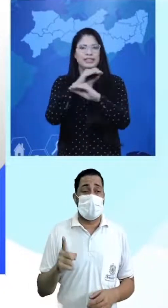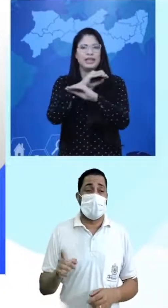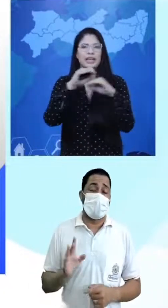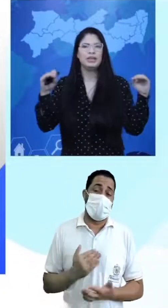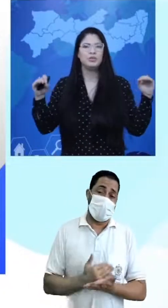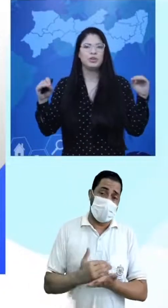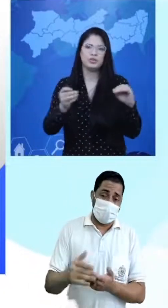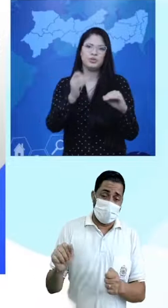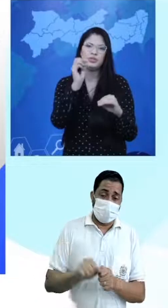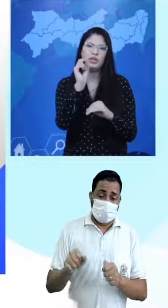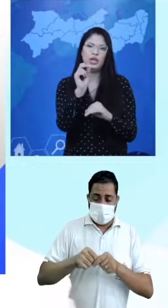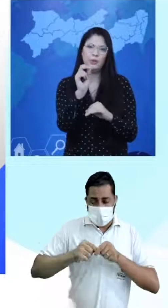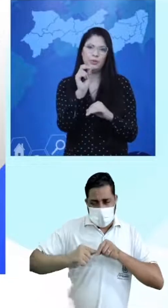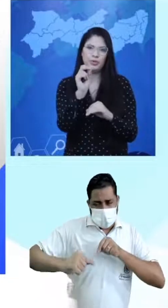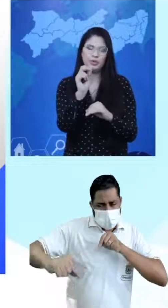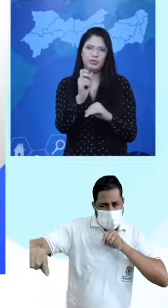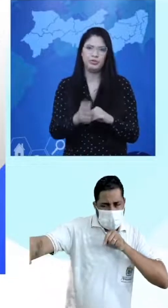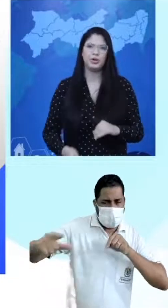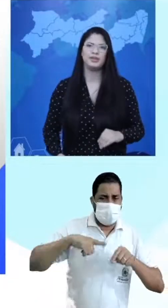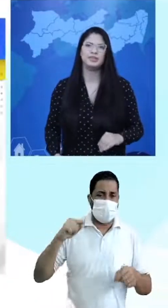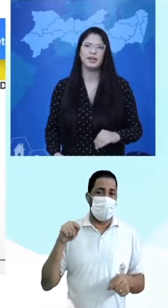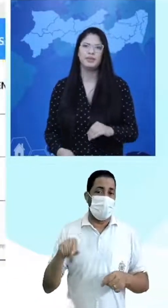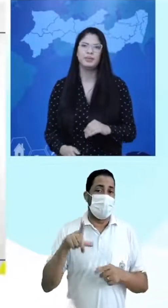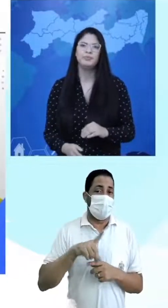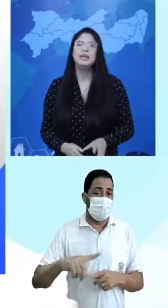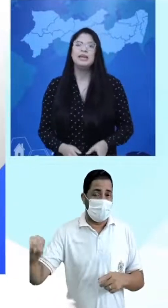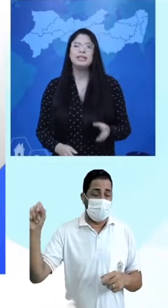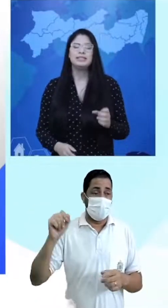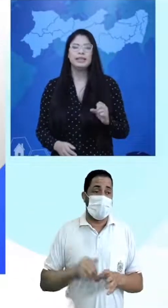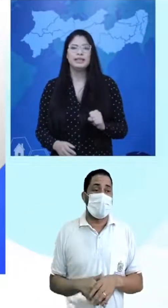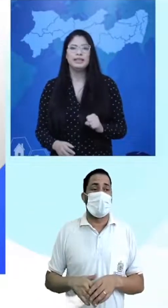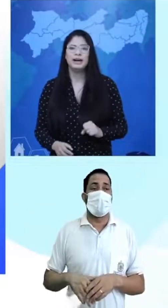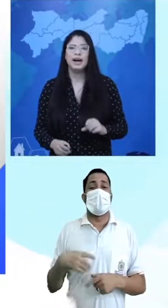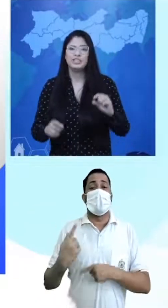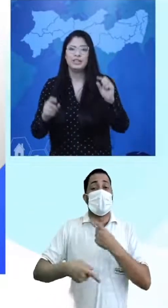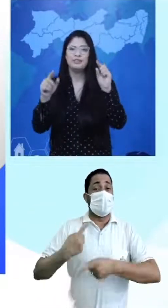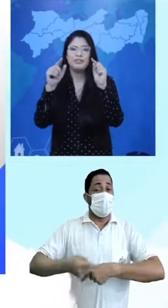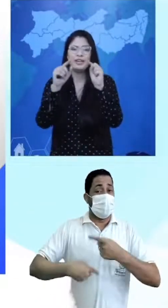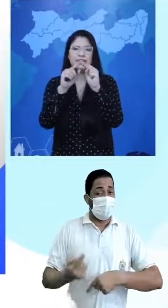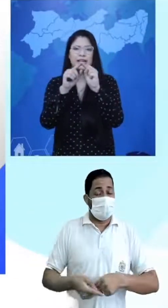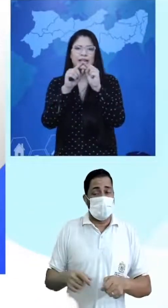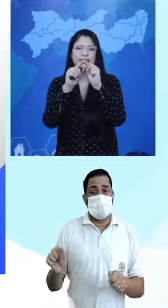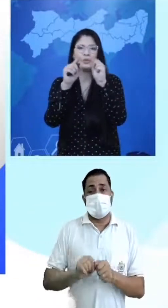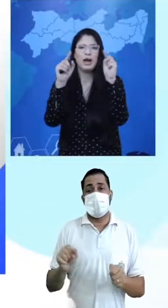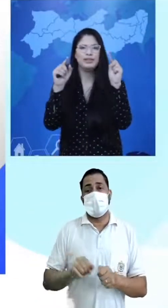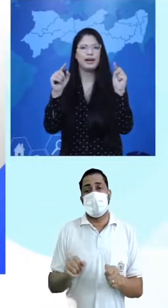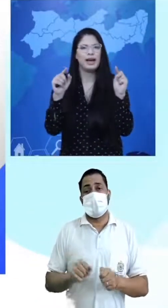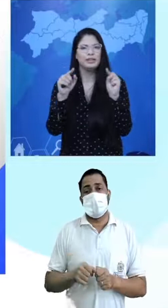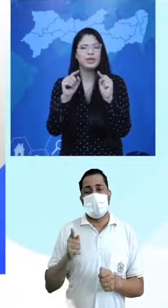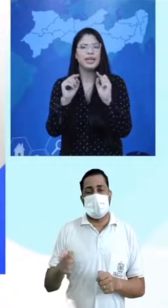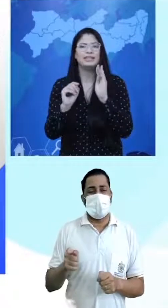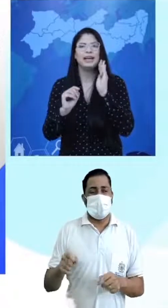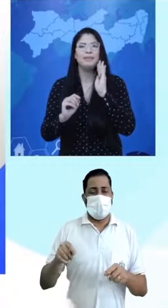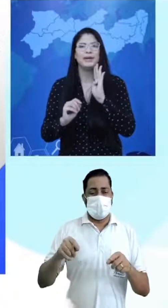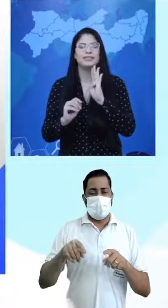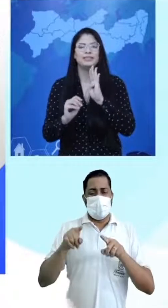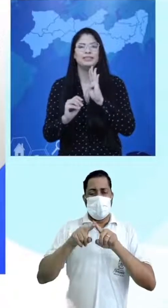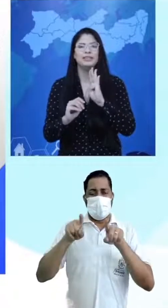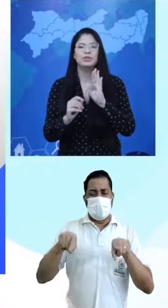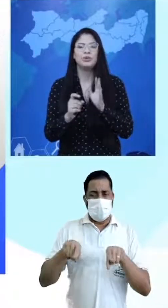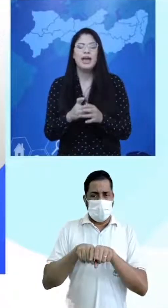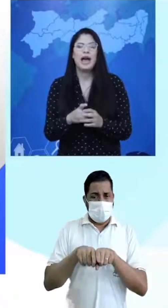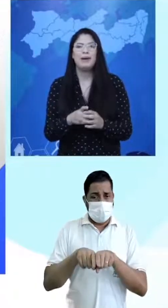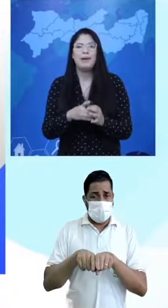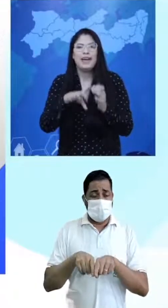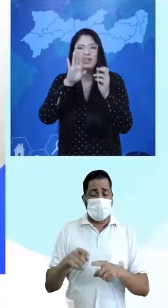gente faz a linha do horizonte e o ponto de fuga, certo? Em seguida, a gente vai fazer esse quadrado que ele está